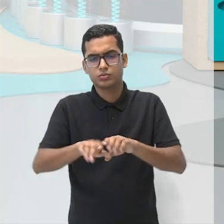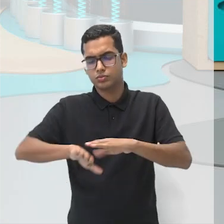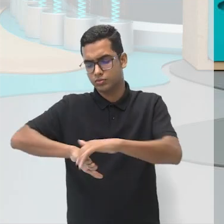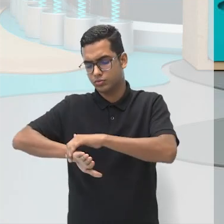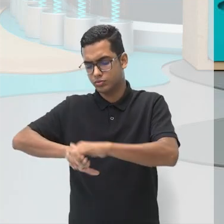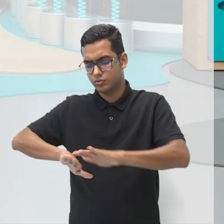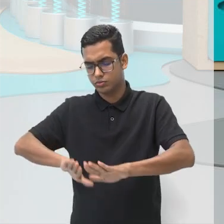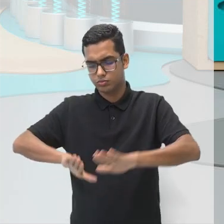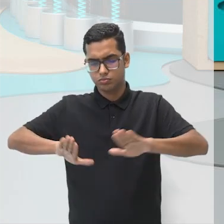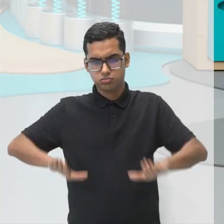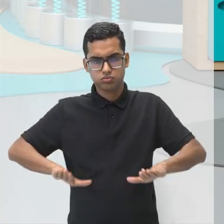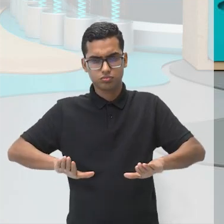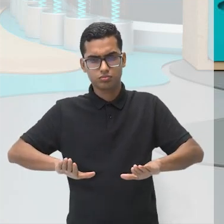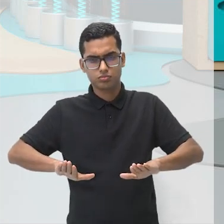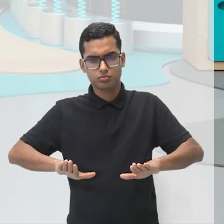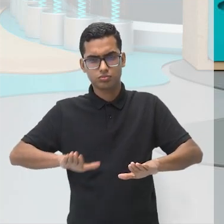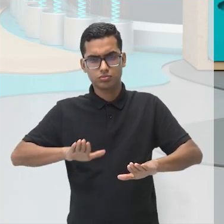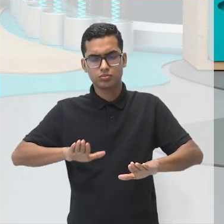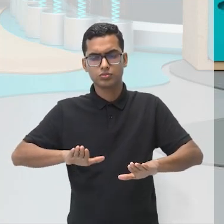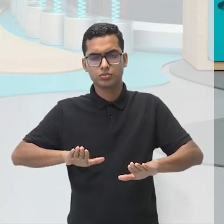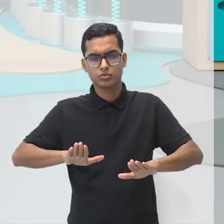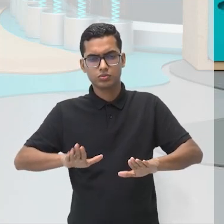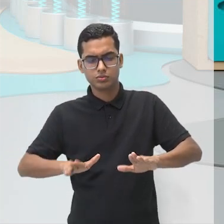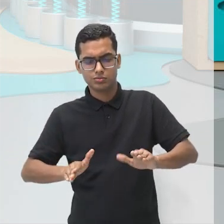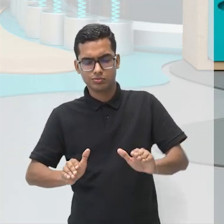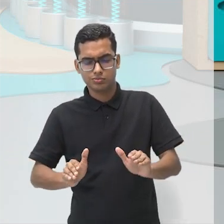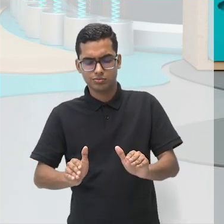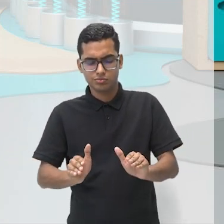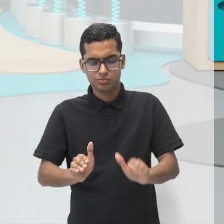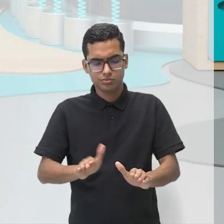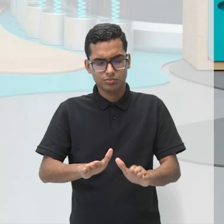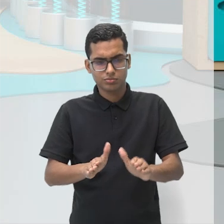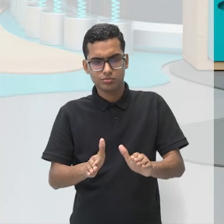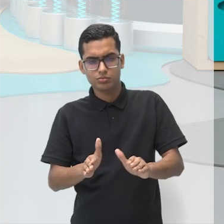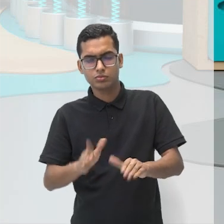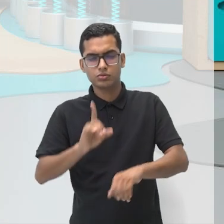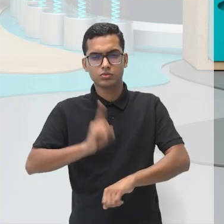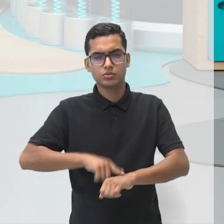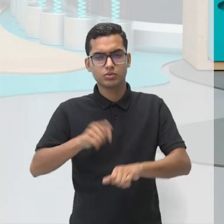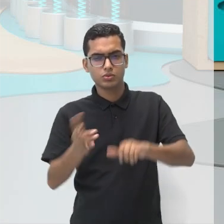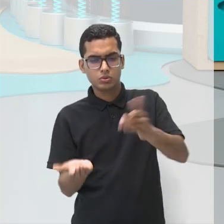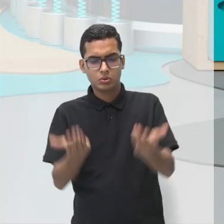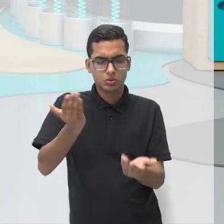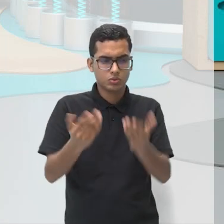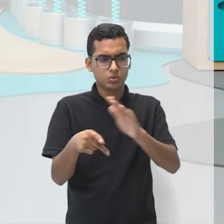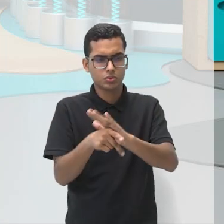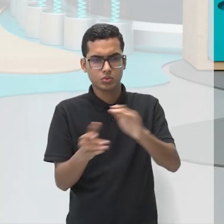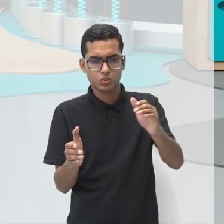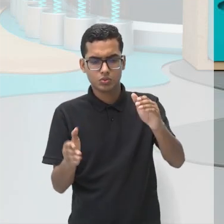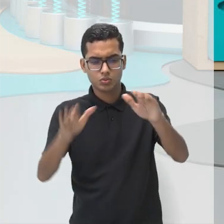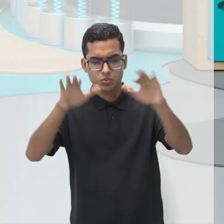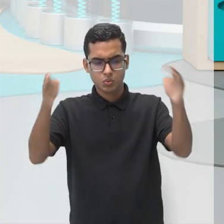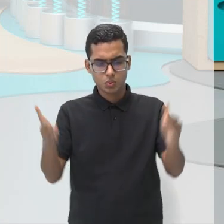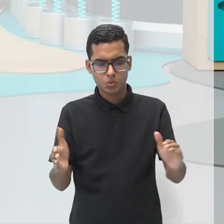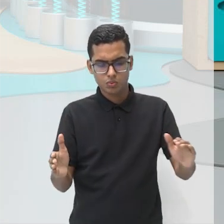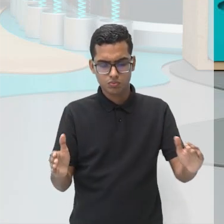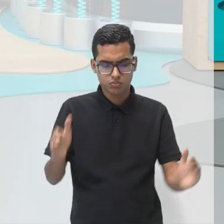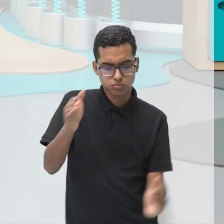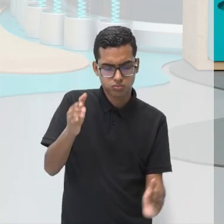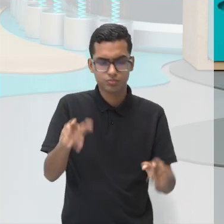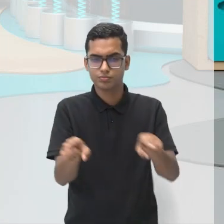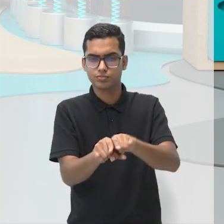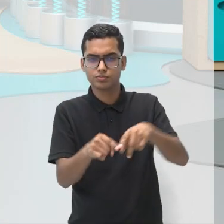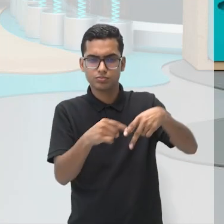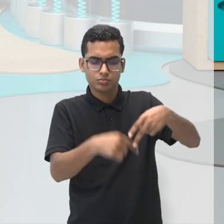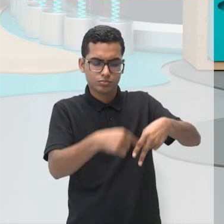do calcanhar toca o chão. Esse tipo de pisada ele vai causar desequilíbrio do quadril e do tornozelo e pode resultar